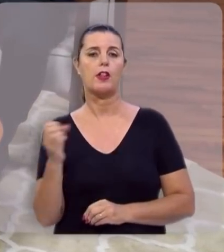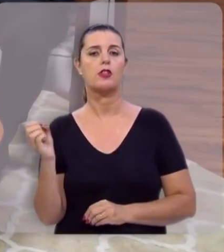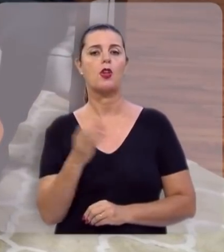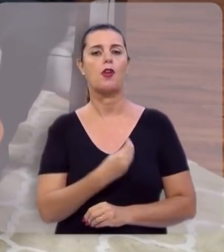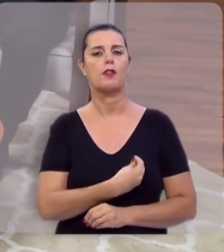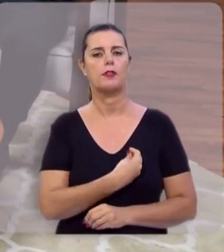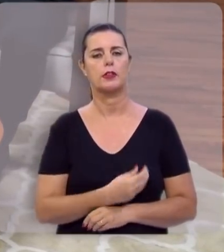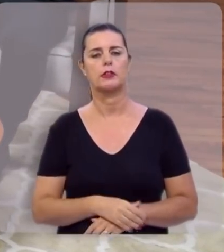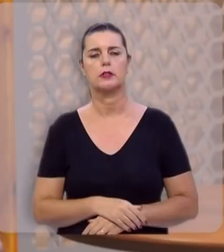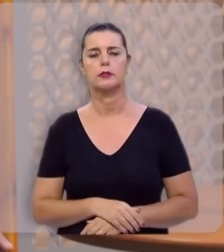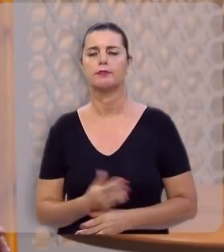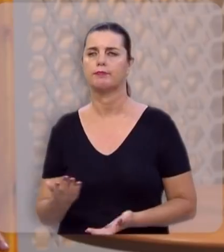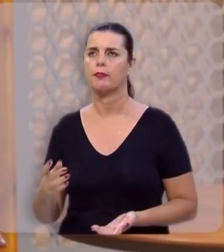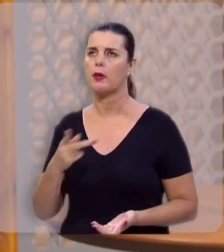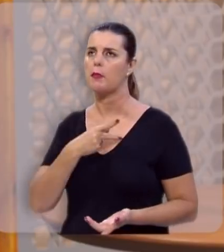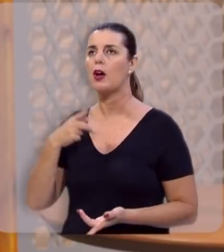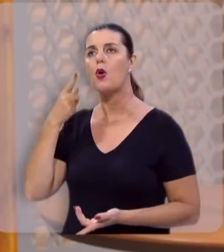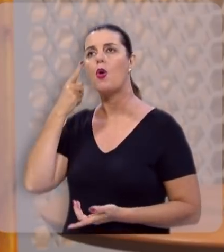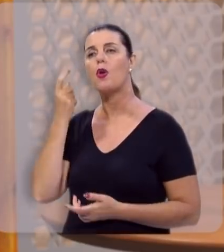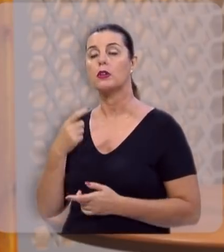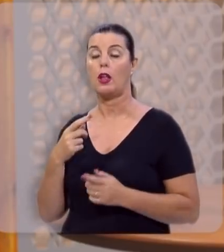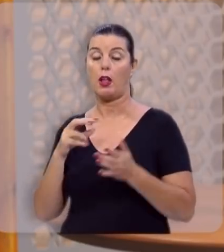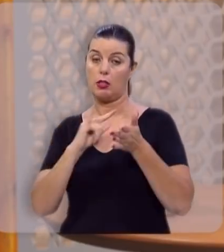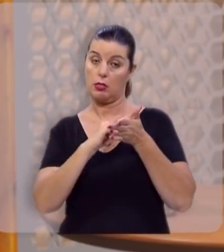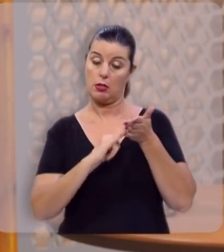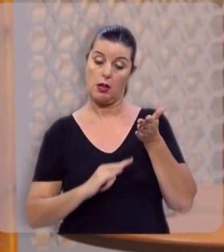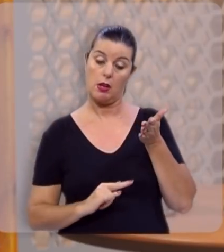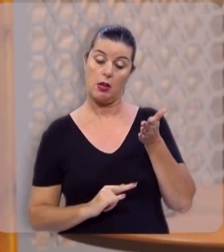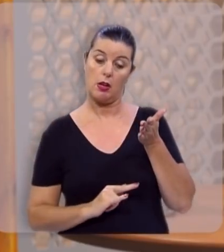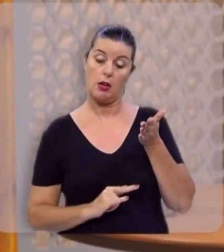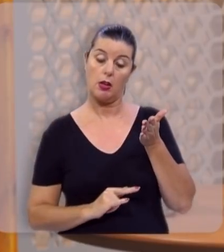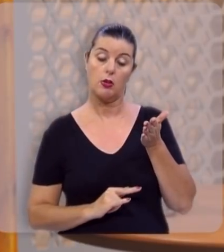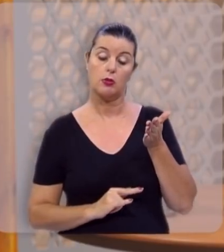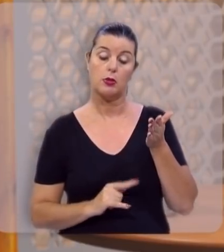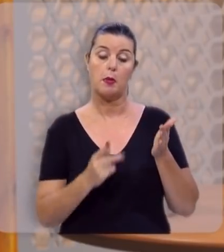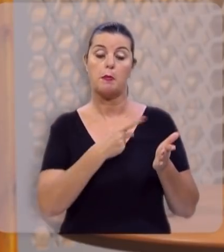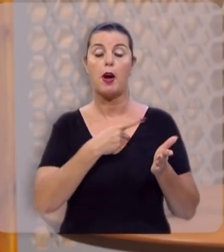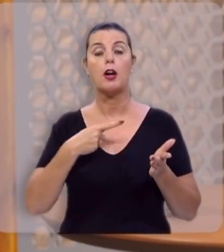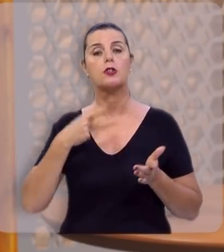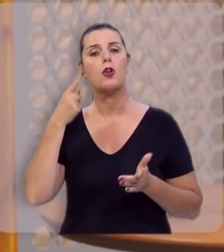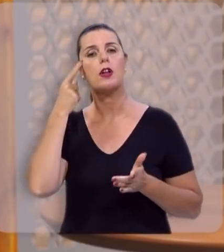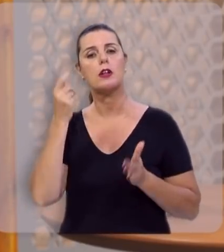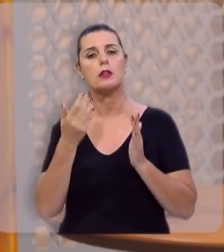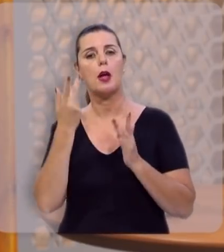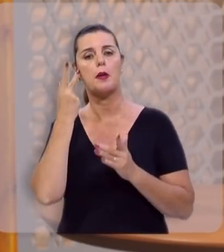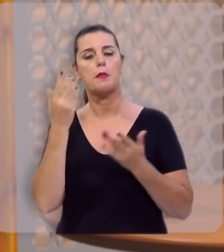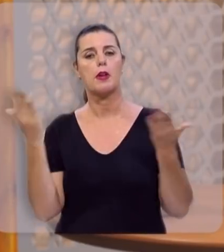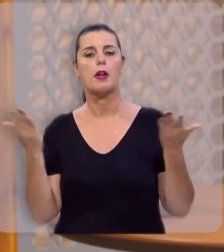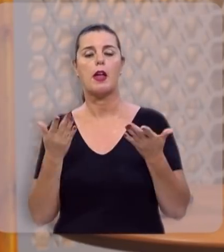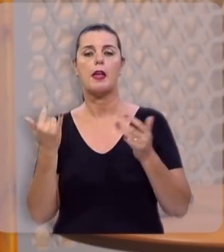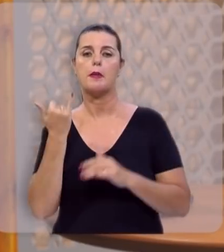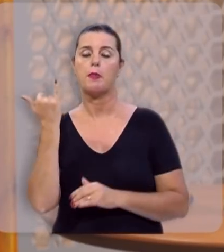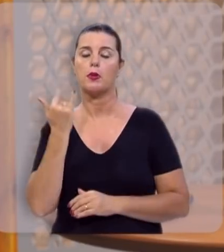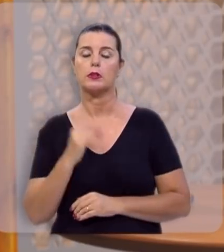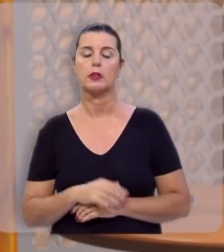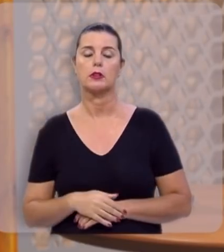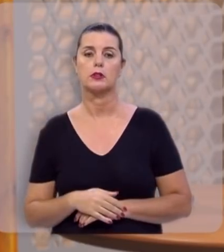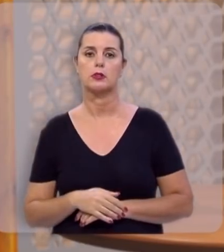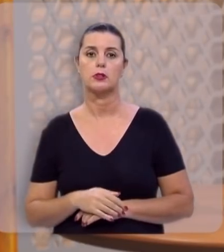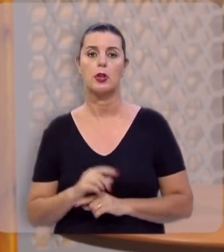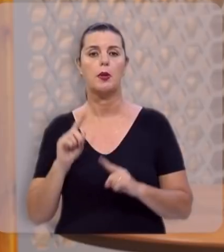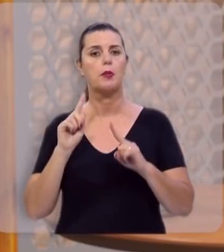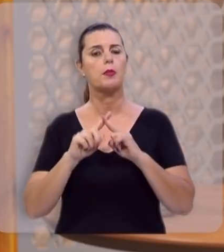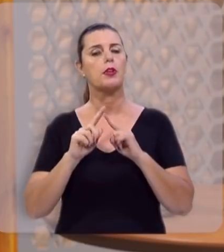viver essa nova vida, pastor Roster? Querido pastor Rodrigo, esse texto que o reverendo Hernandes separou no dia de hoje é muito